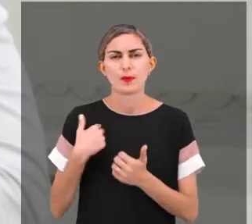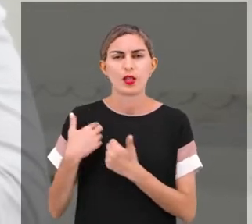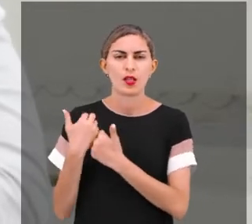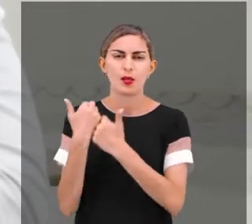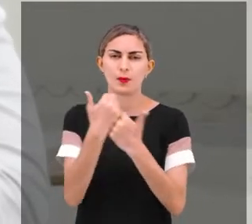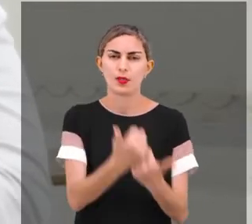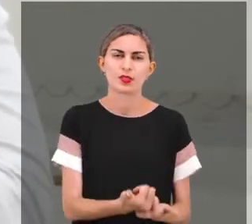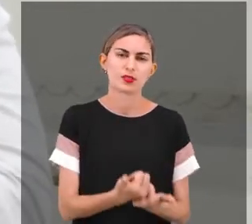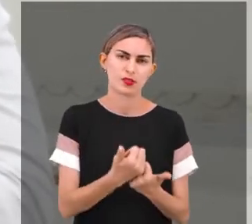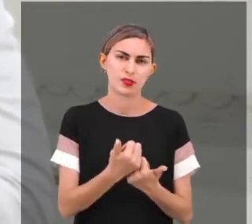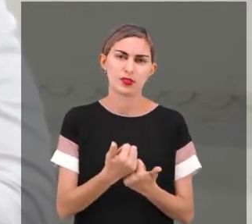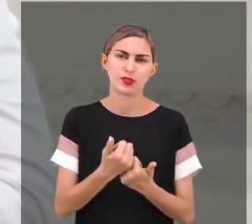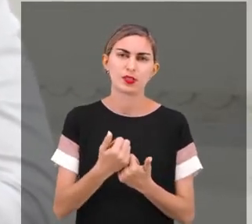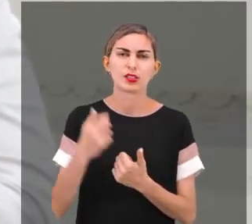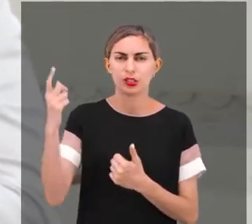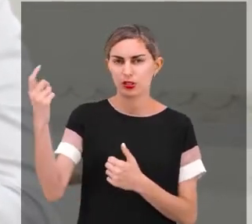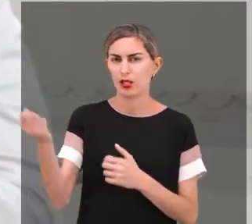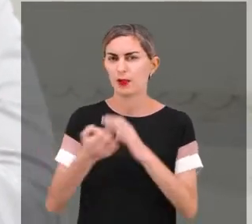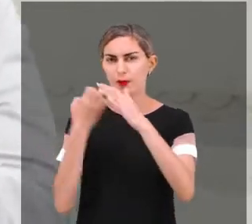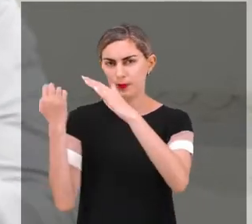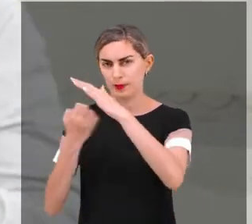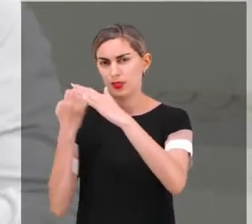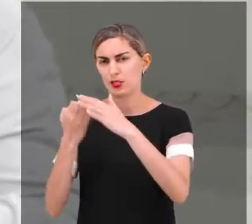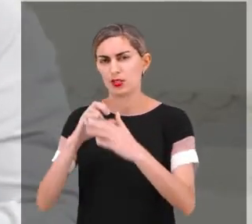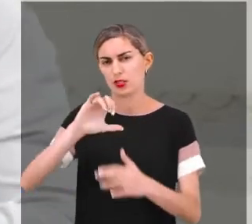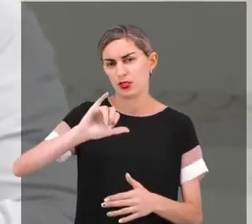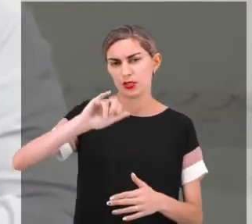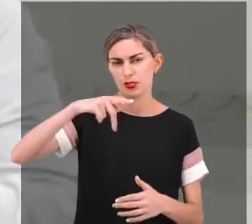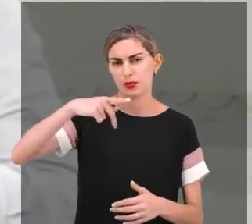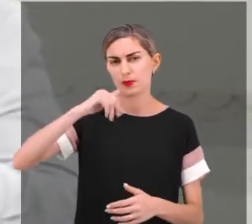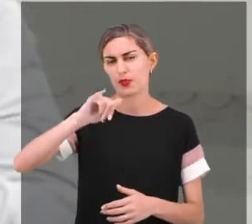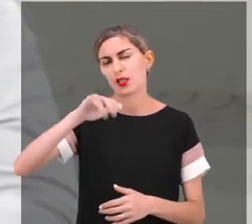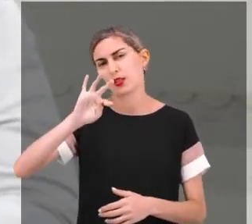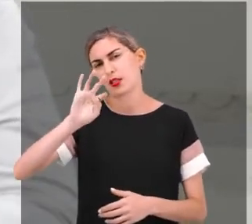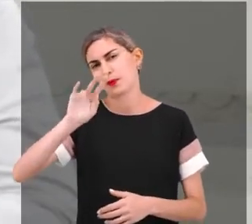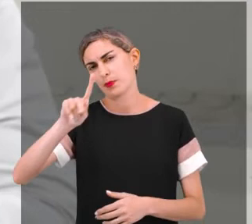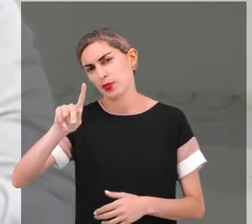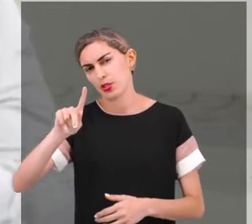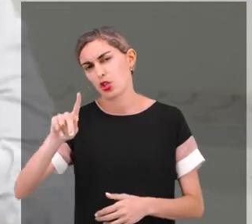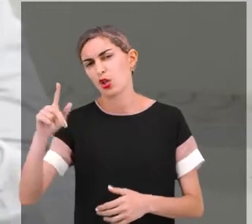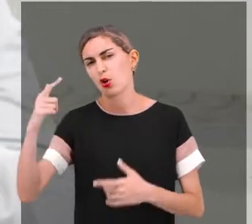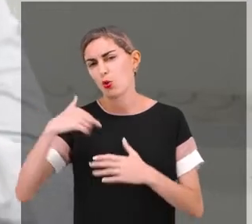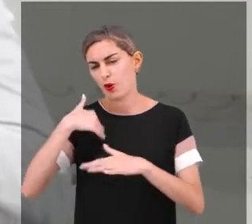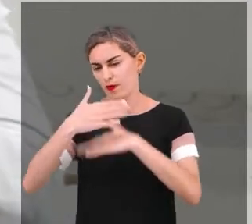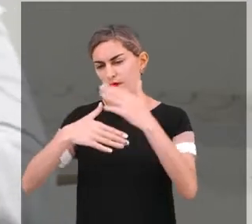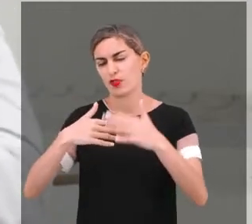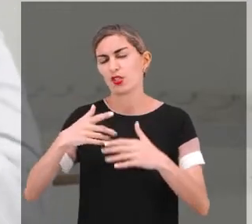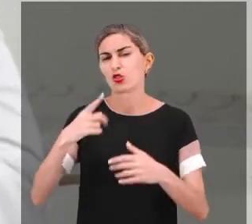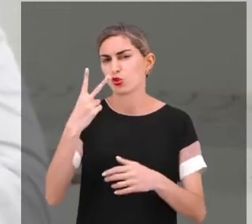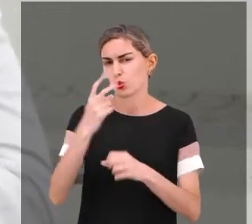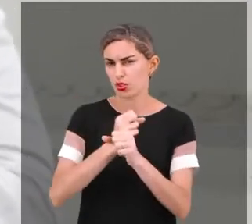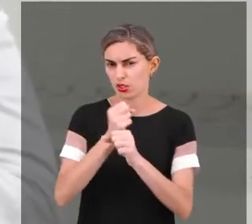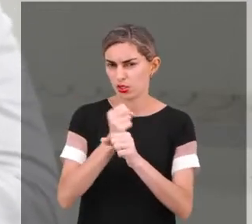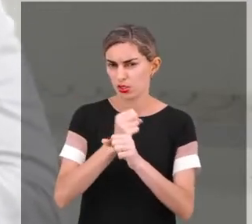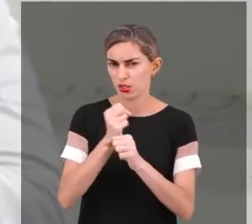o representante do empregador. Lá na CIPA-TP houve um avanço onde o mandato são de 2 anos ao invés de